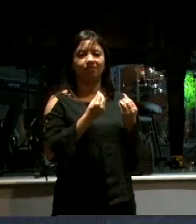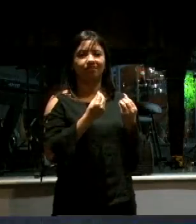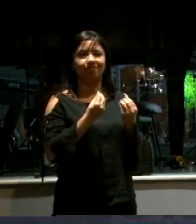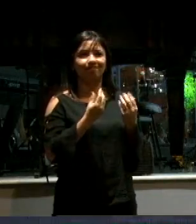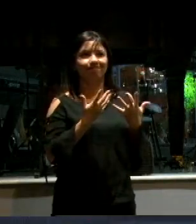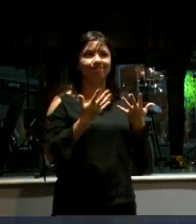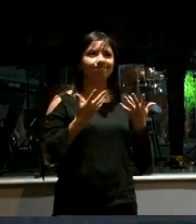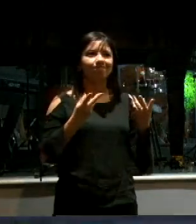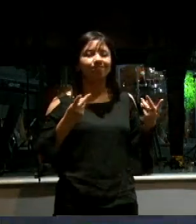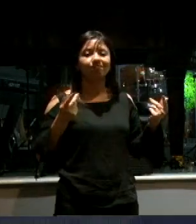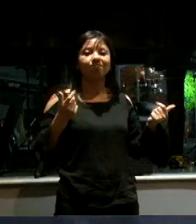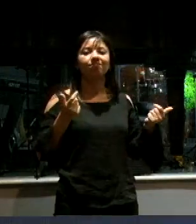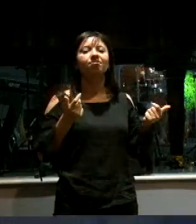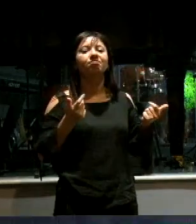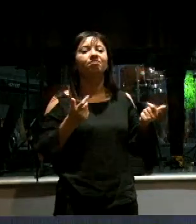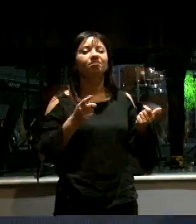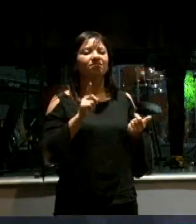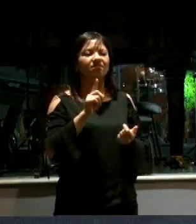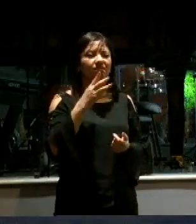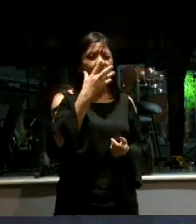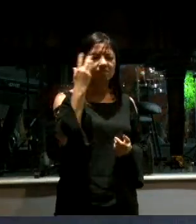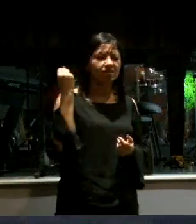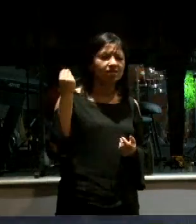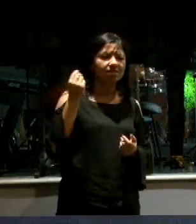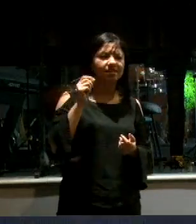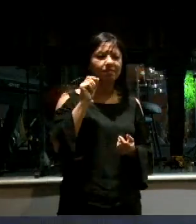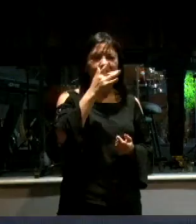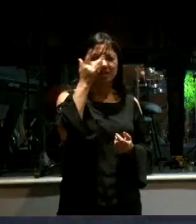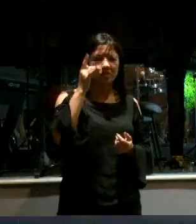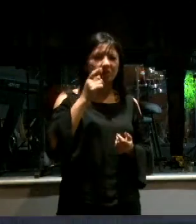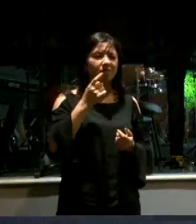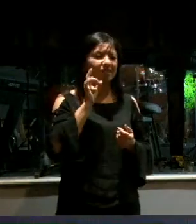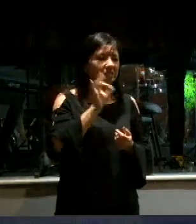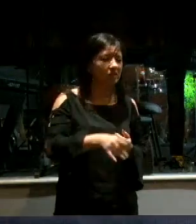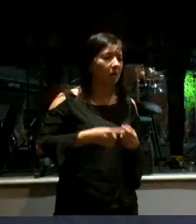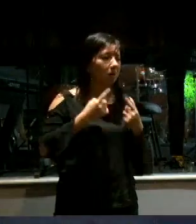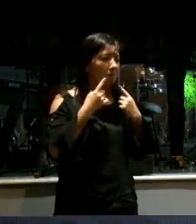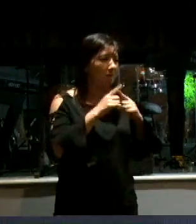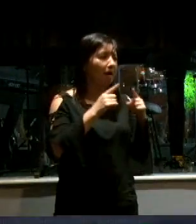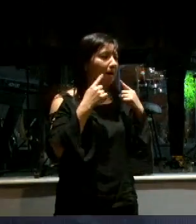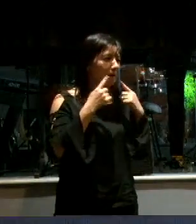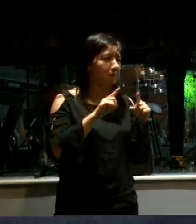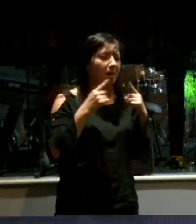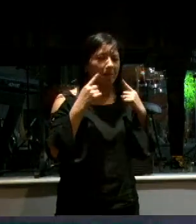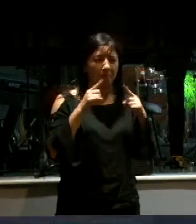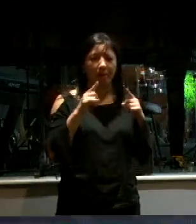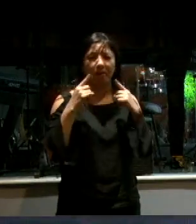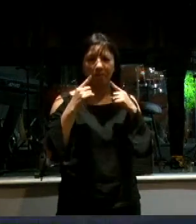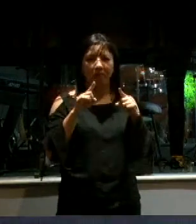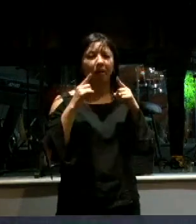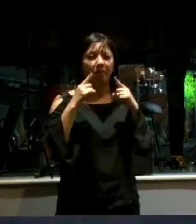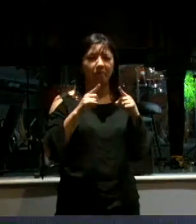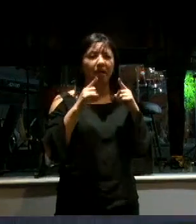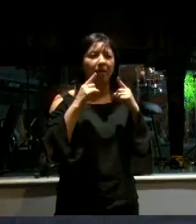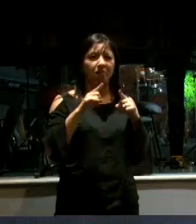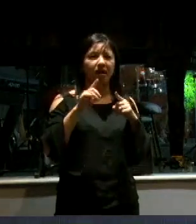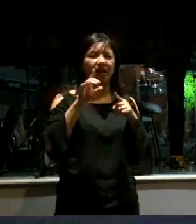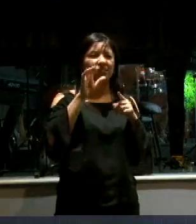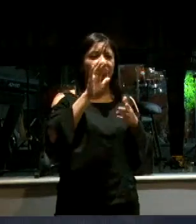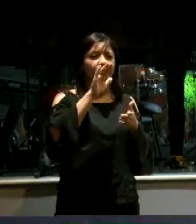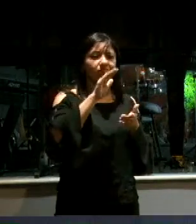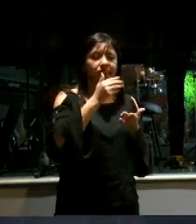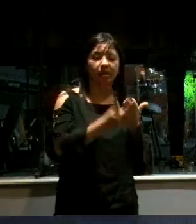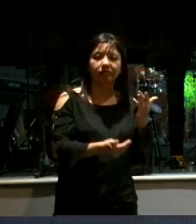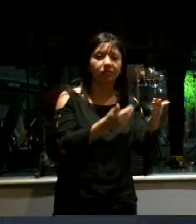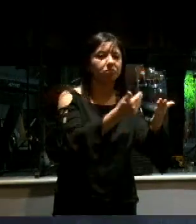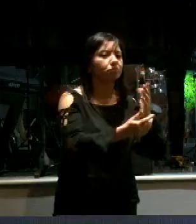Não se esqueçam, quem murmura fica sem nada. E graças a Deus,